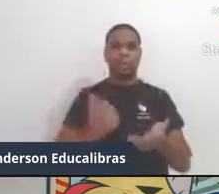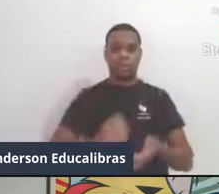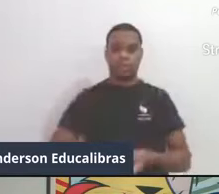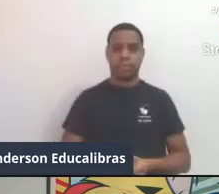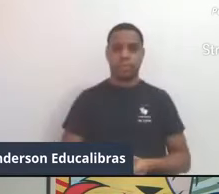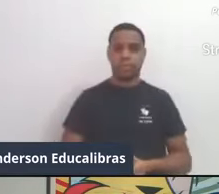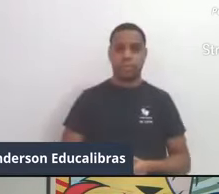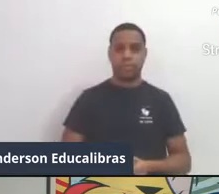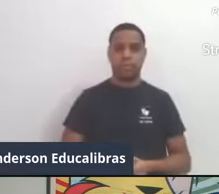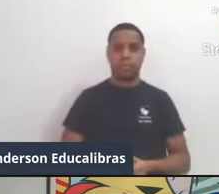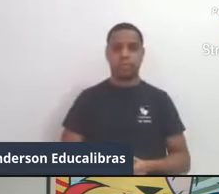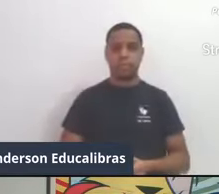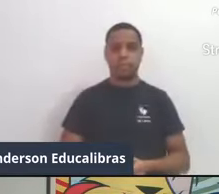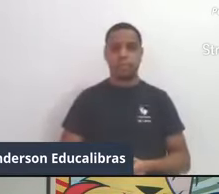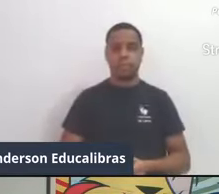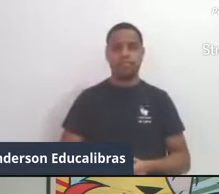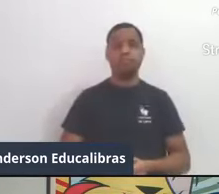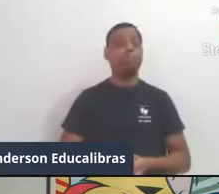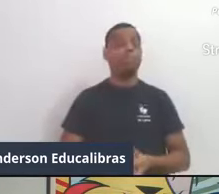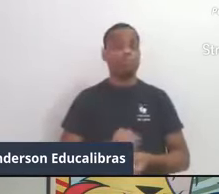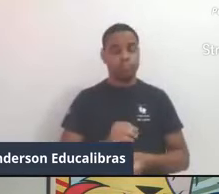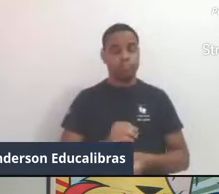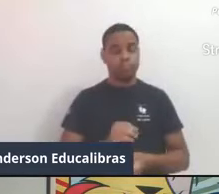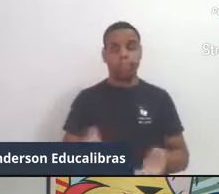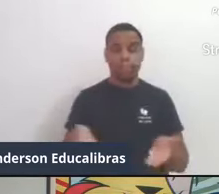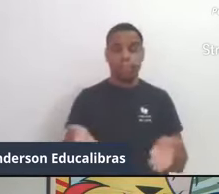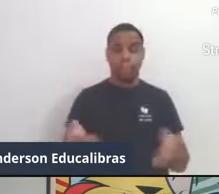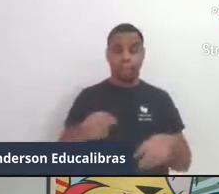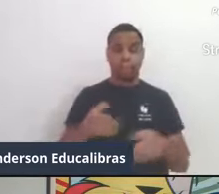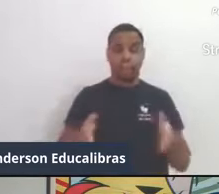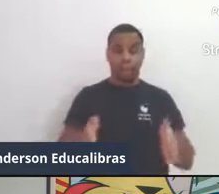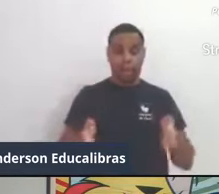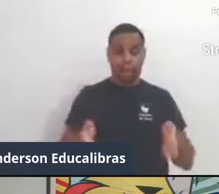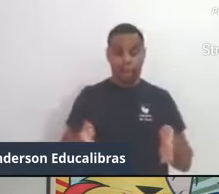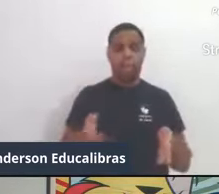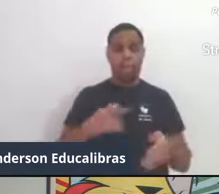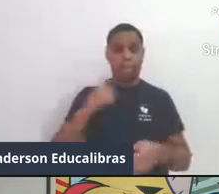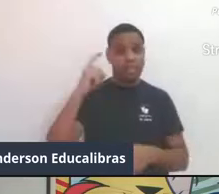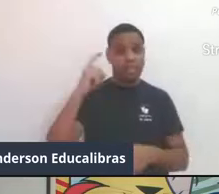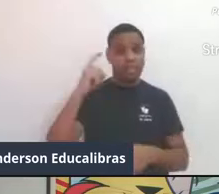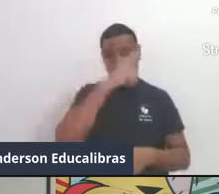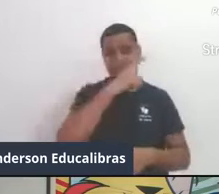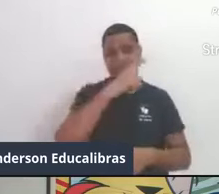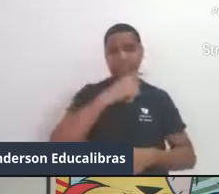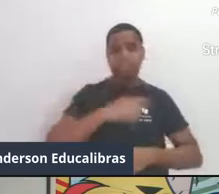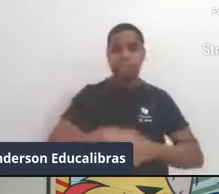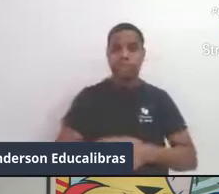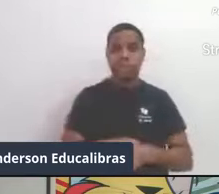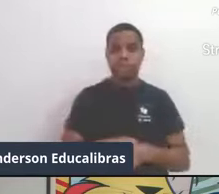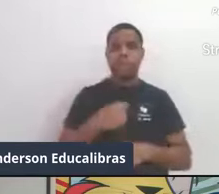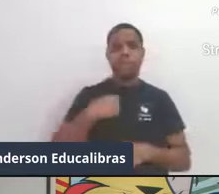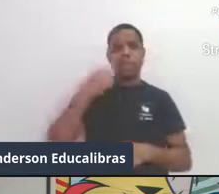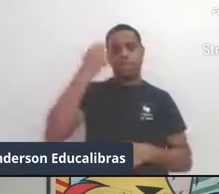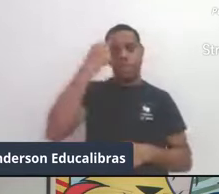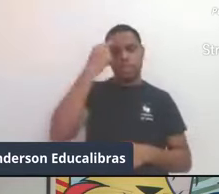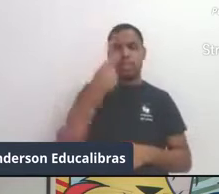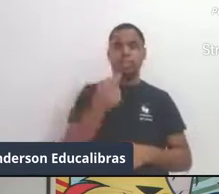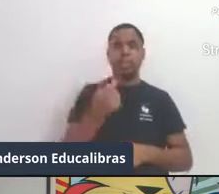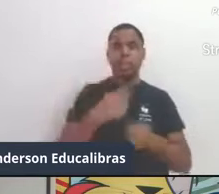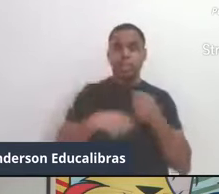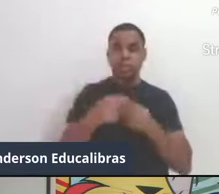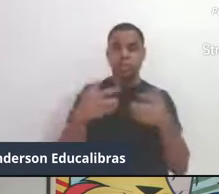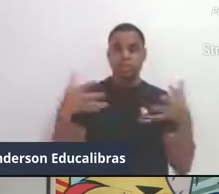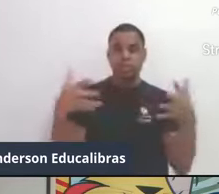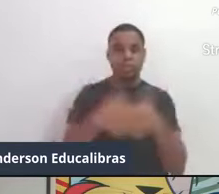Um momento difícil, né, de reinvenção, né, um momento, eu imagino a crise econômica que já está